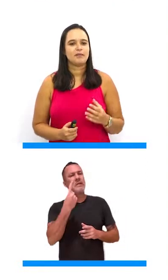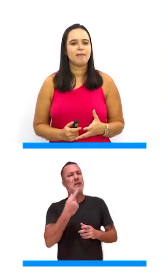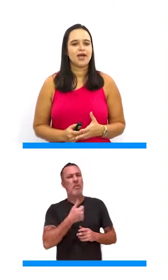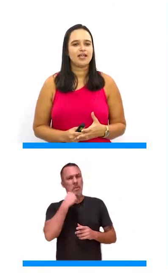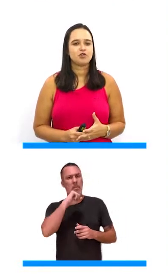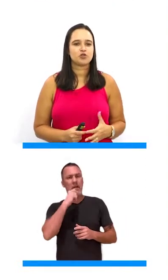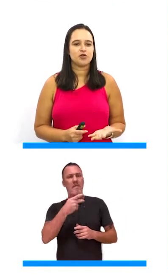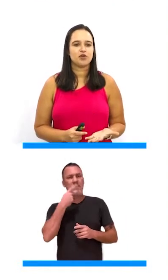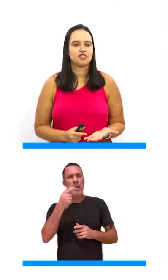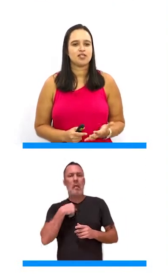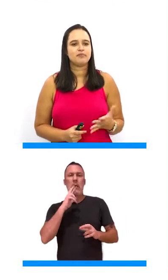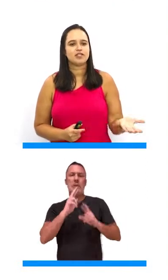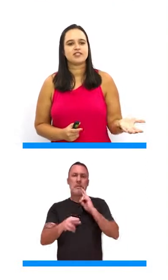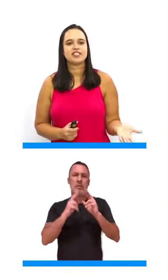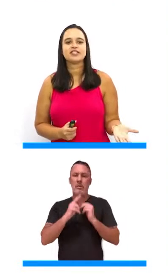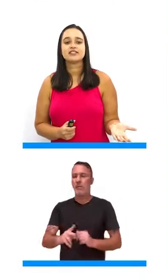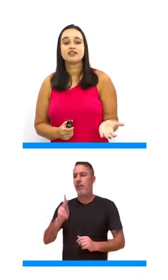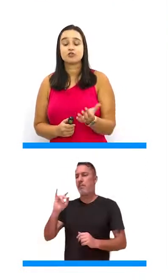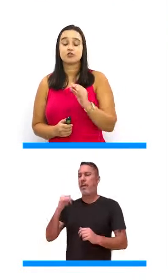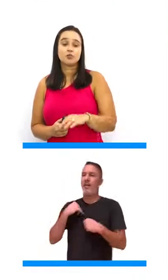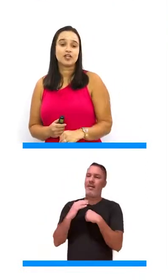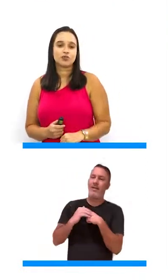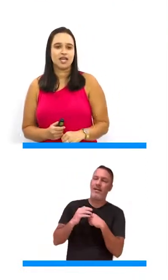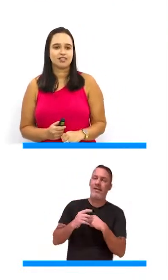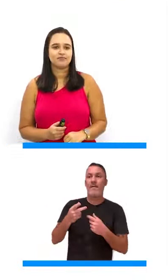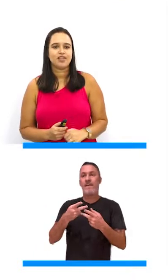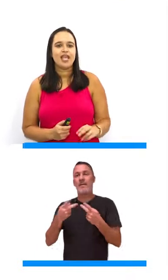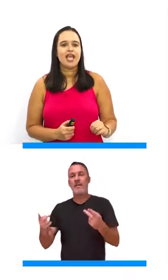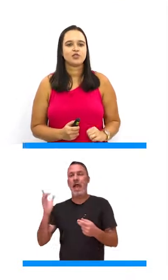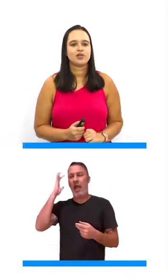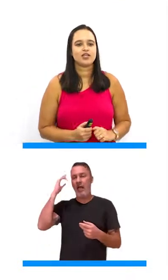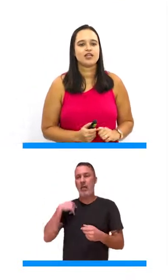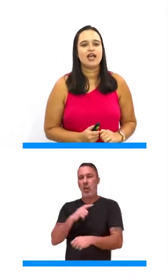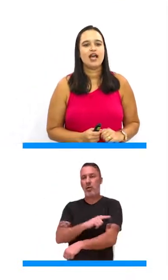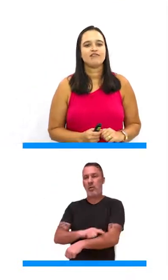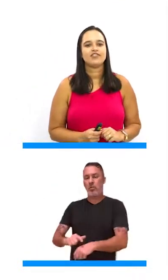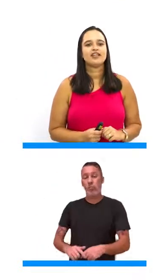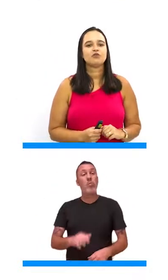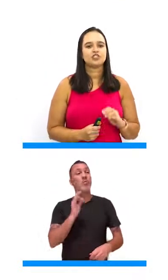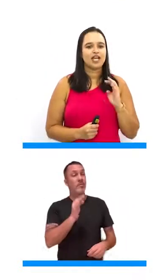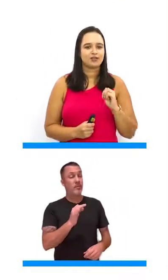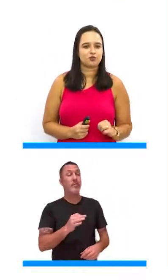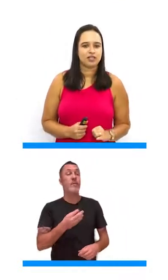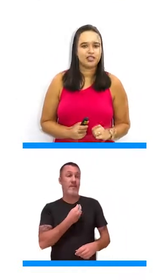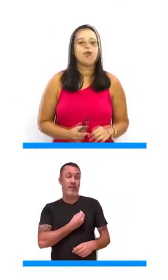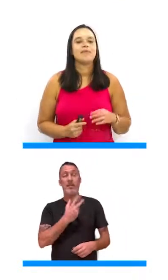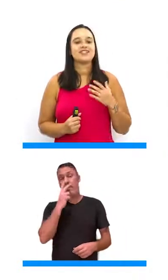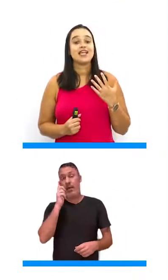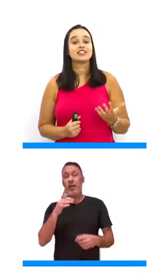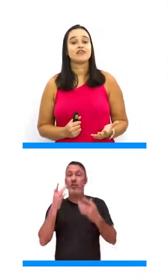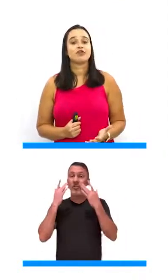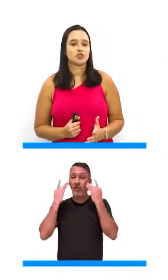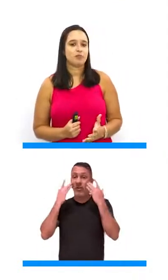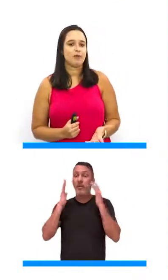Para papai eu sou dengosa. E para as visitas eu sou super educada. É isso aí. A vida é um teatro, Juliette. Mas